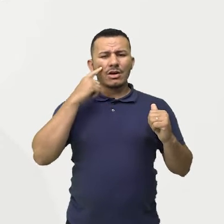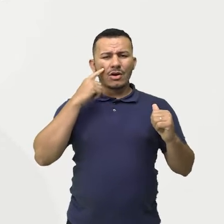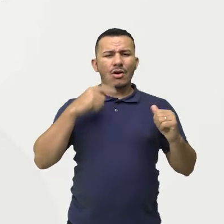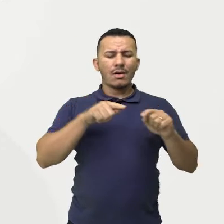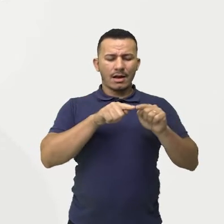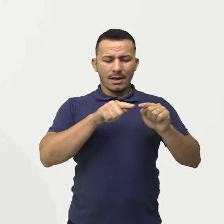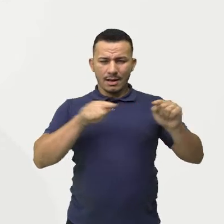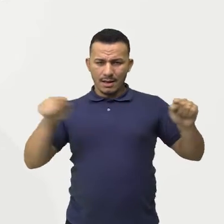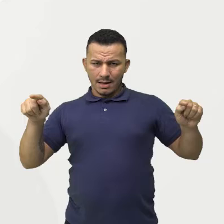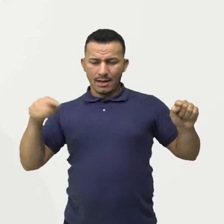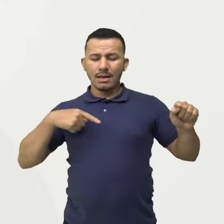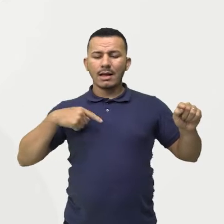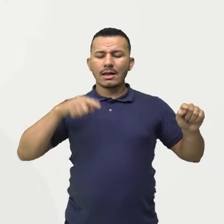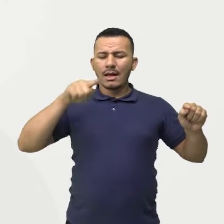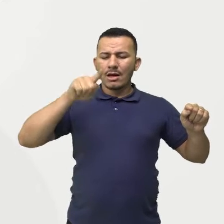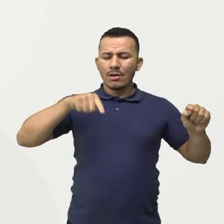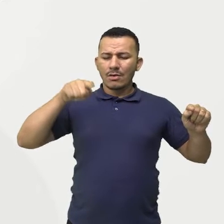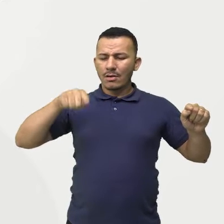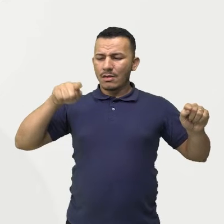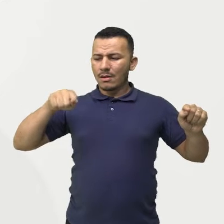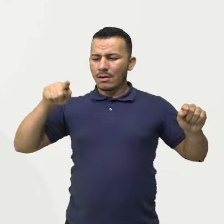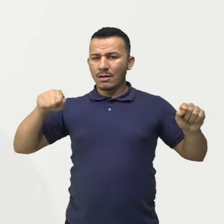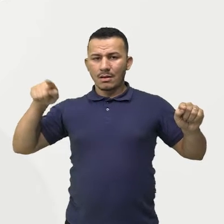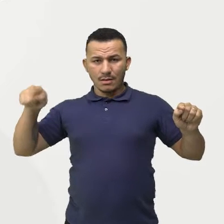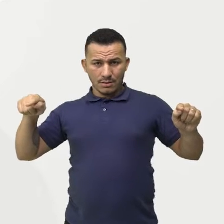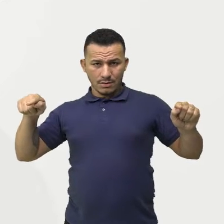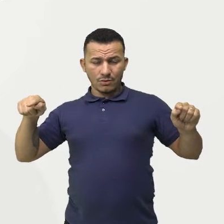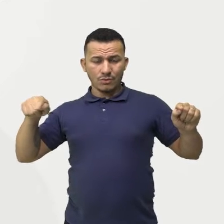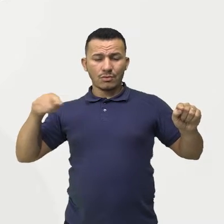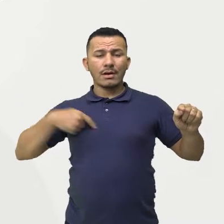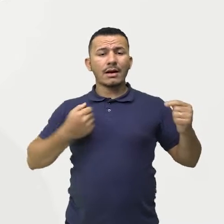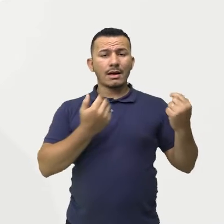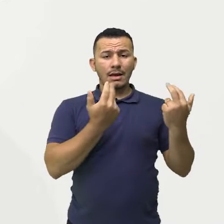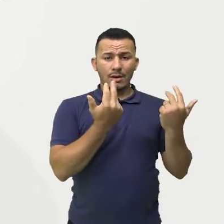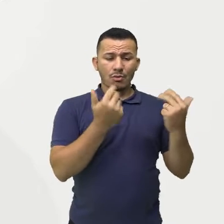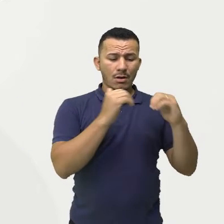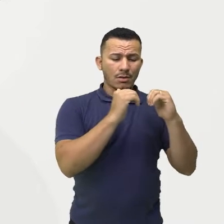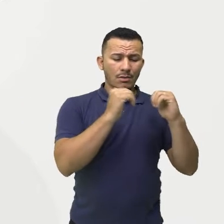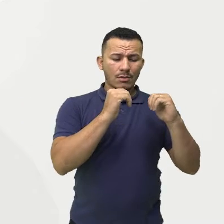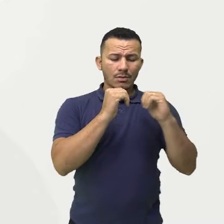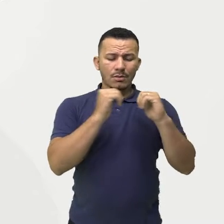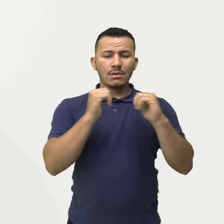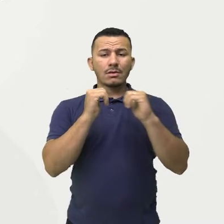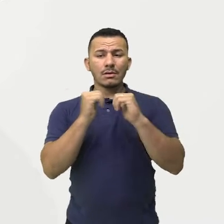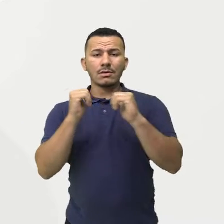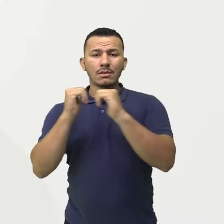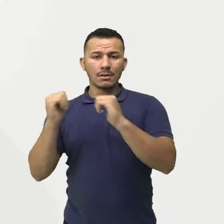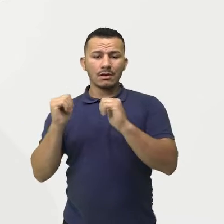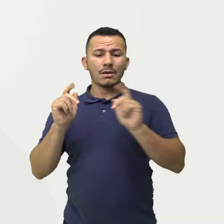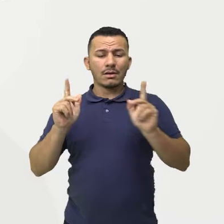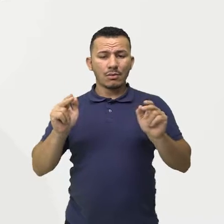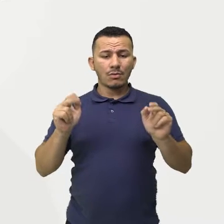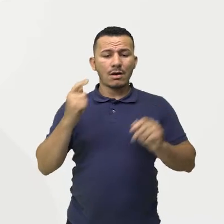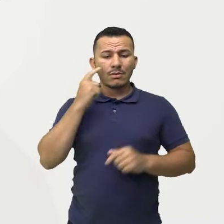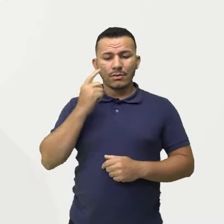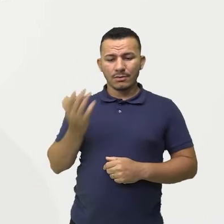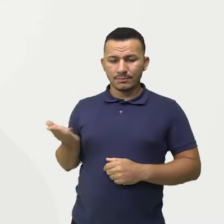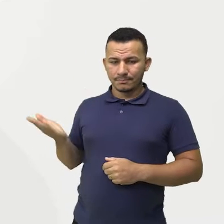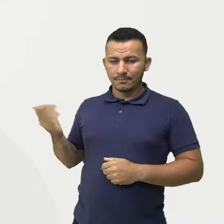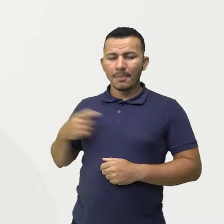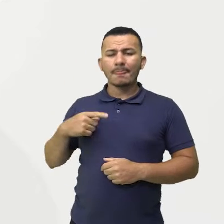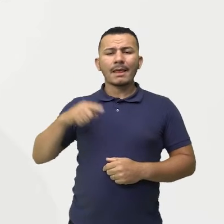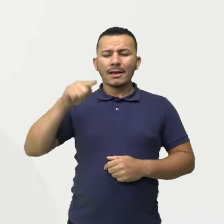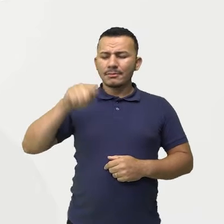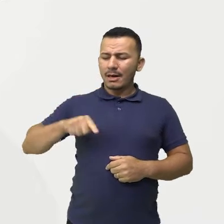riscos, de maneira que fique tudo bonitinho, comportado do mesmo tamanho. Olha, aqui foram esses riscos, ó, saímos